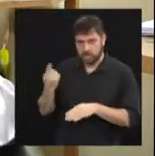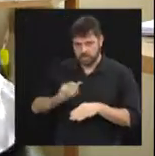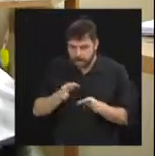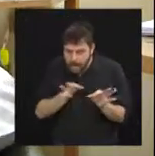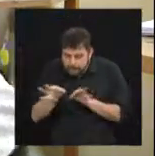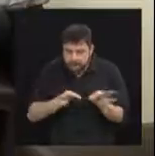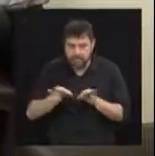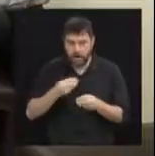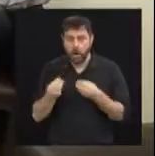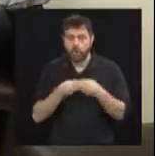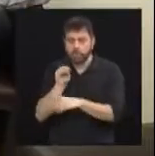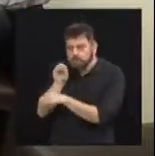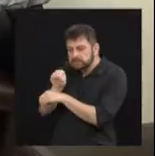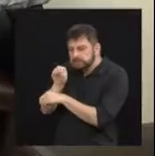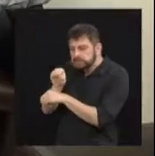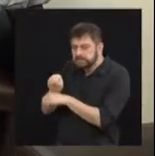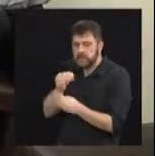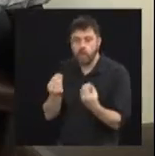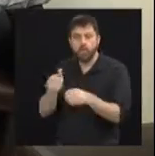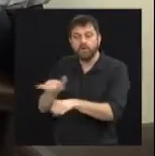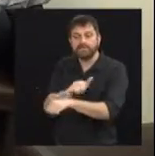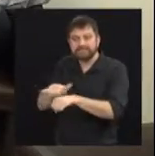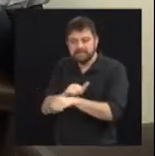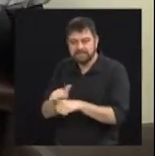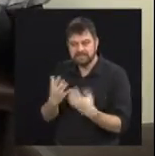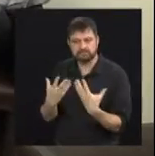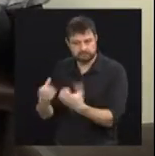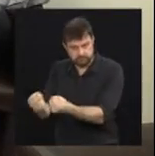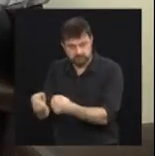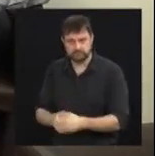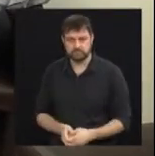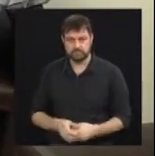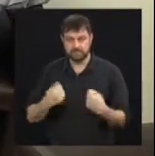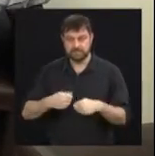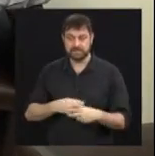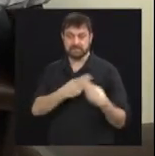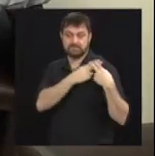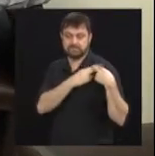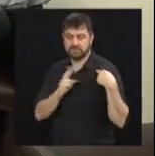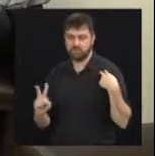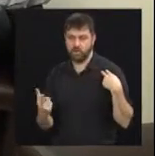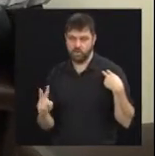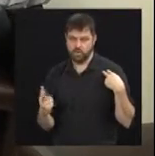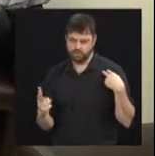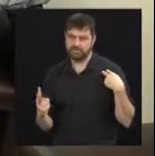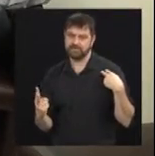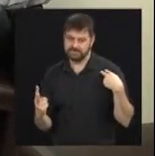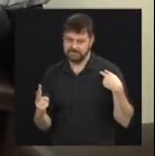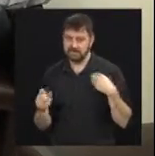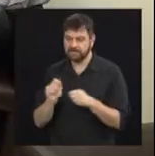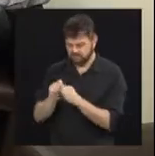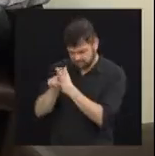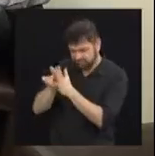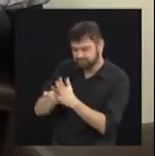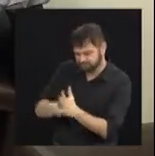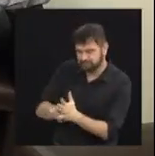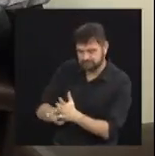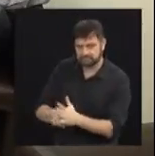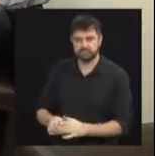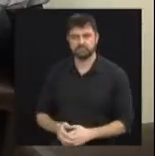nos programar, definir o caminho a ser seguido. Depende só do casal. Depende da realização dos exames